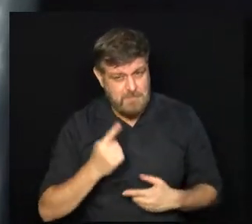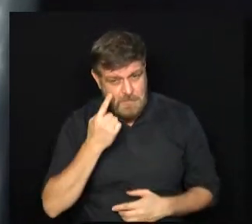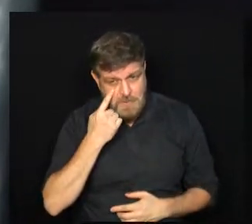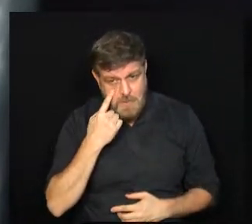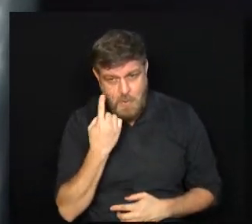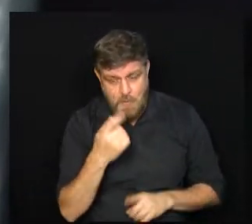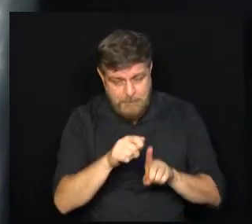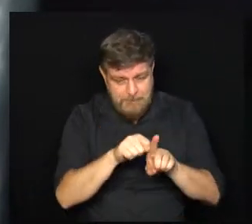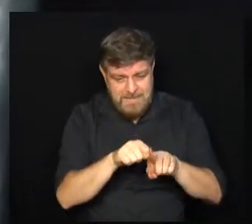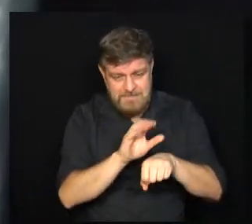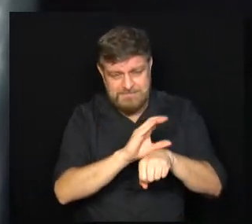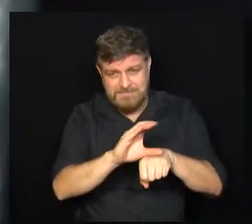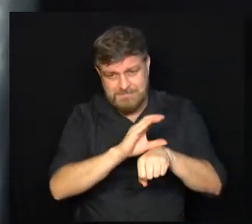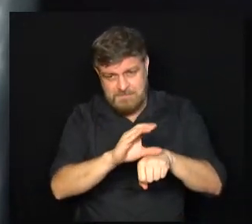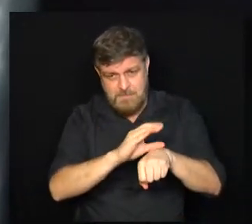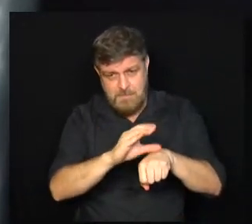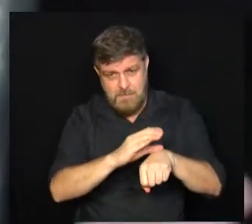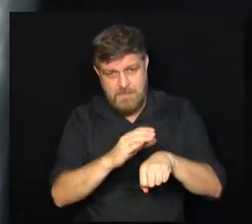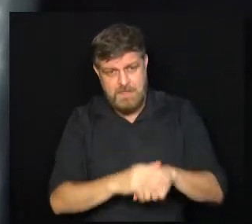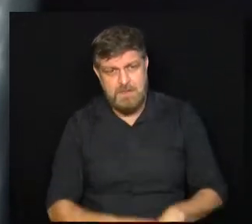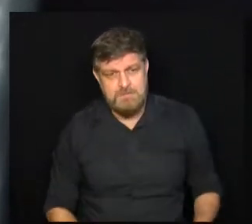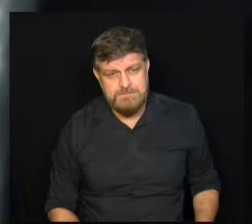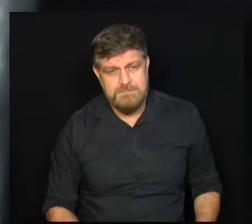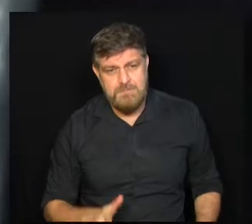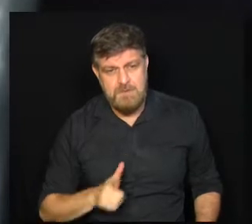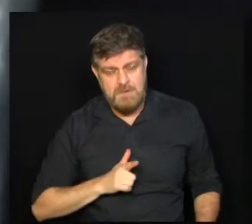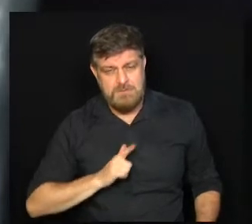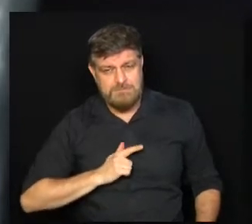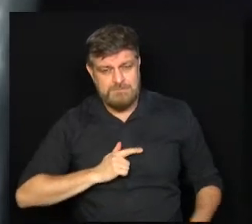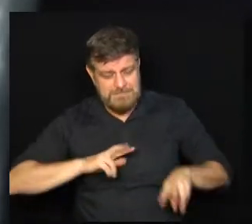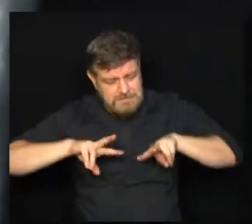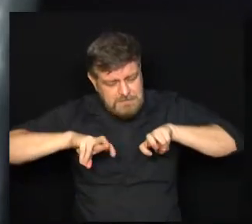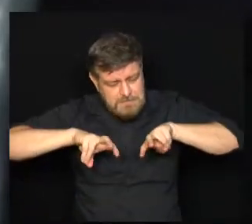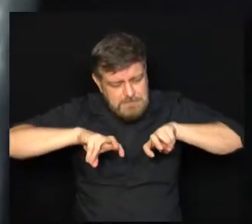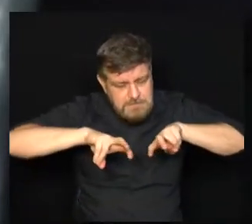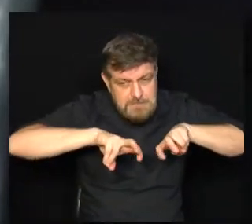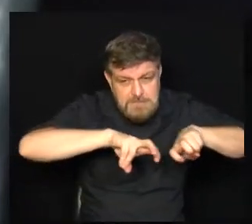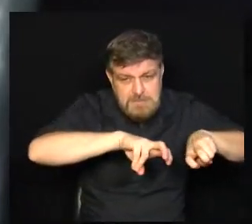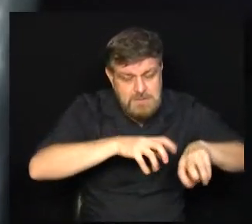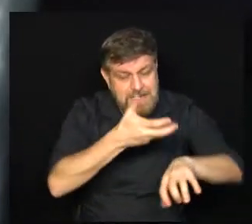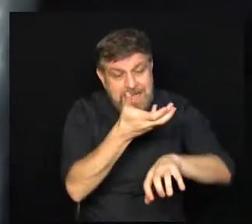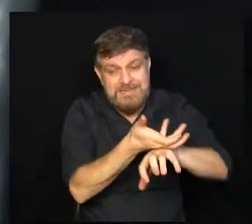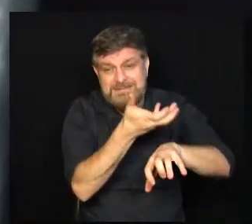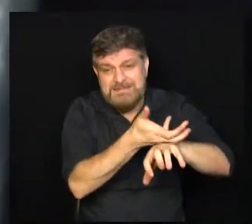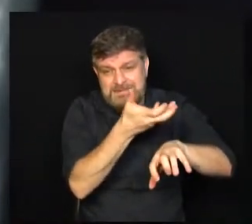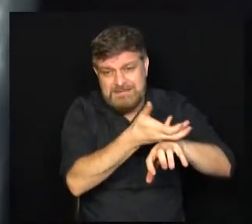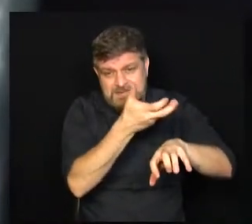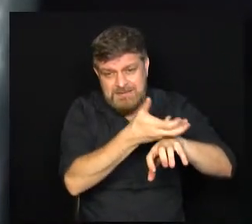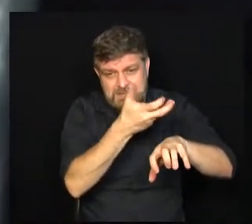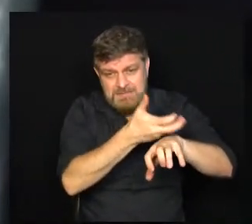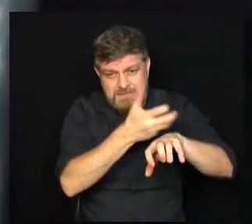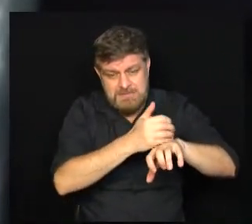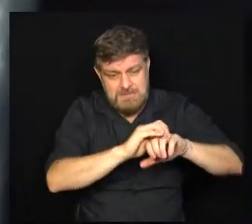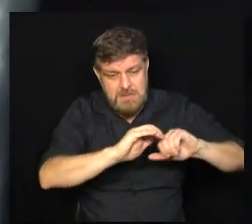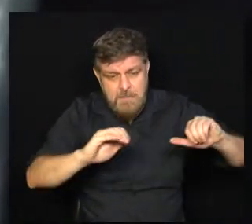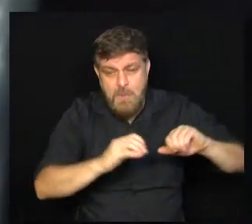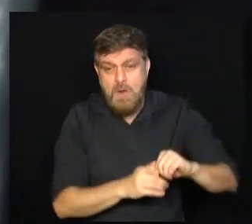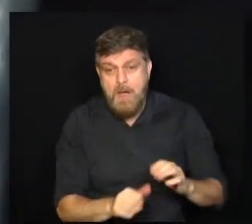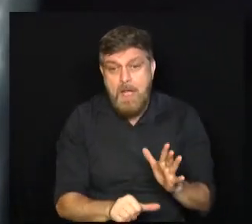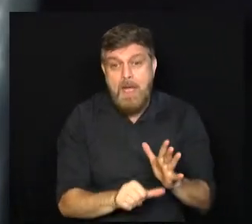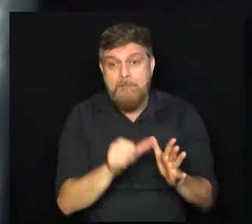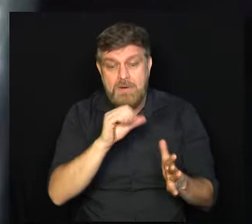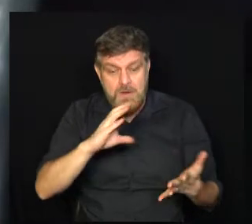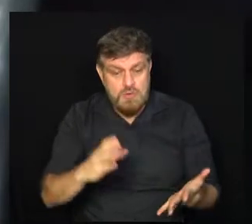1 mês de curso, onde vão ser aprofundadas as disciplinas de primeiros socorros,